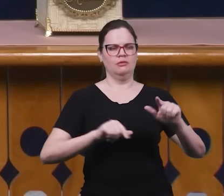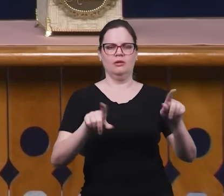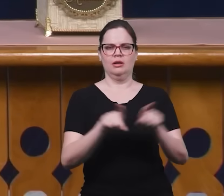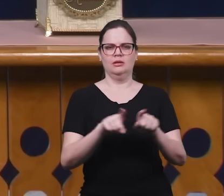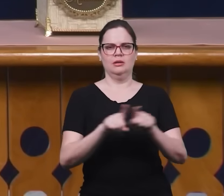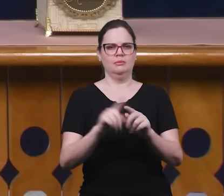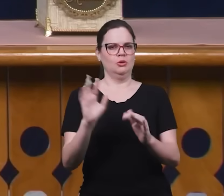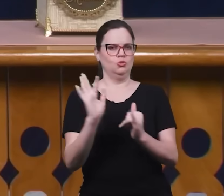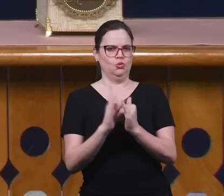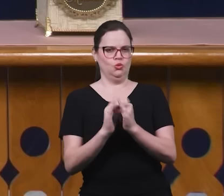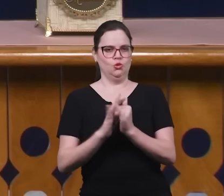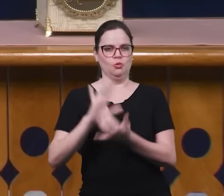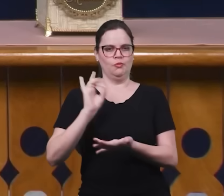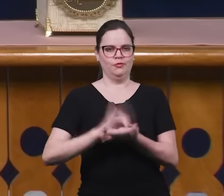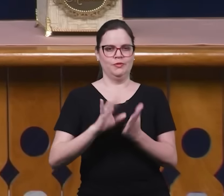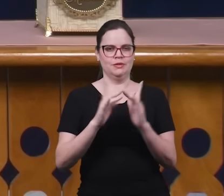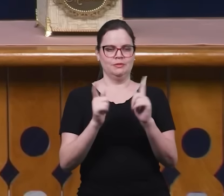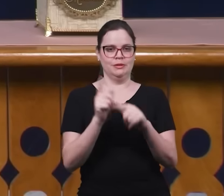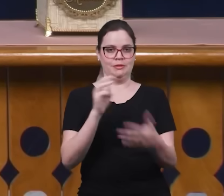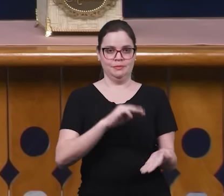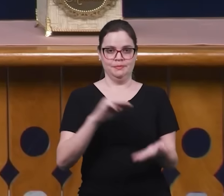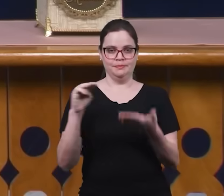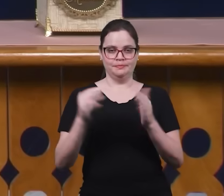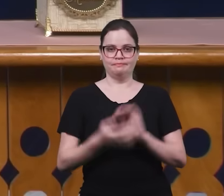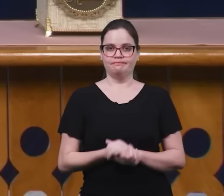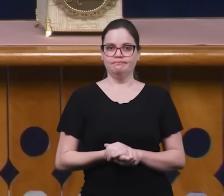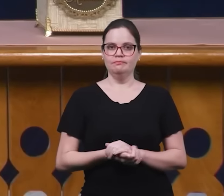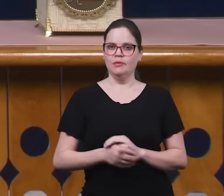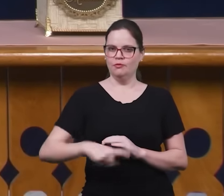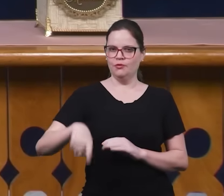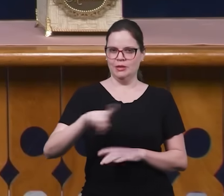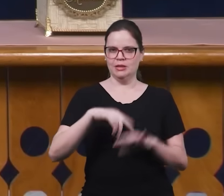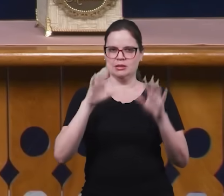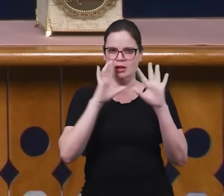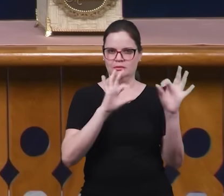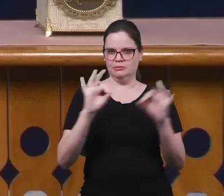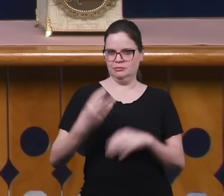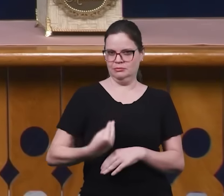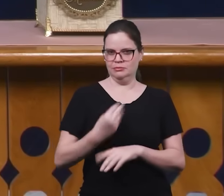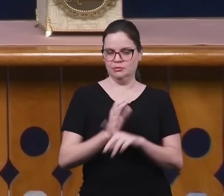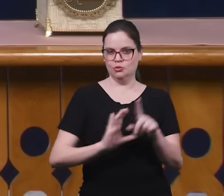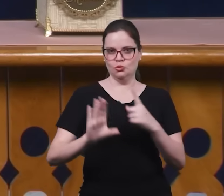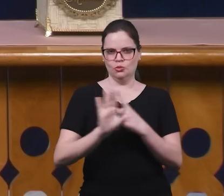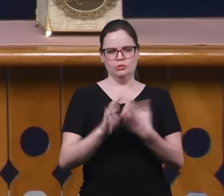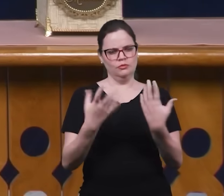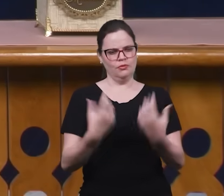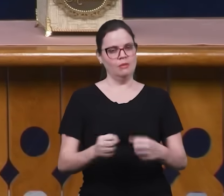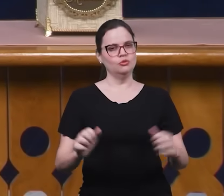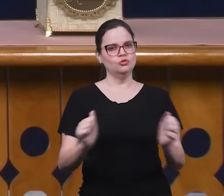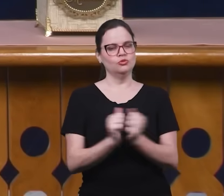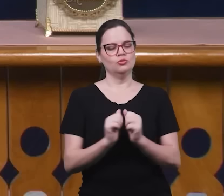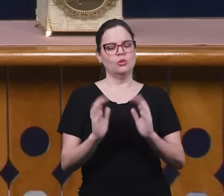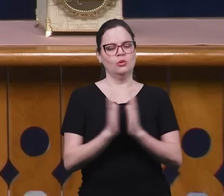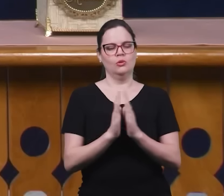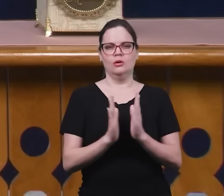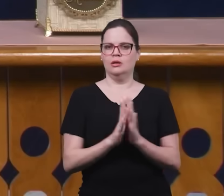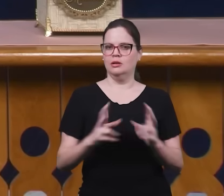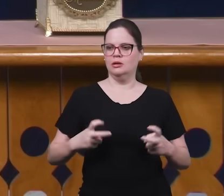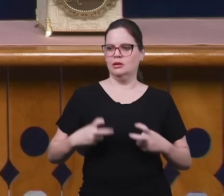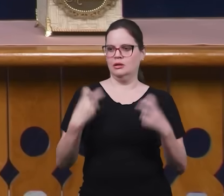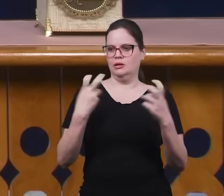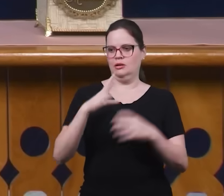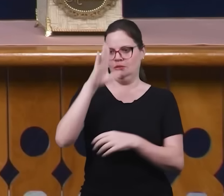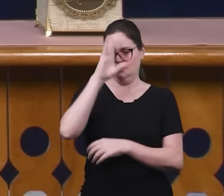E nós convidamos aqueles que participam conosco para iniciarmos este culto fazendo uma oração, clamando ao nosso